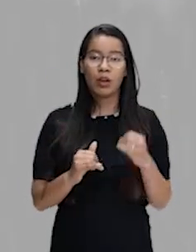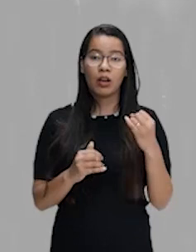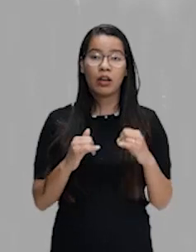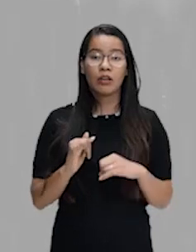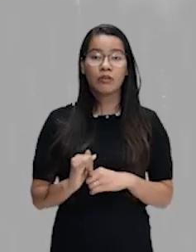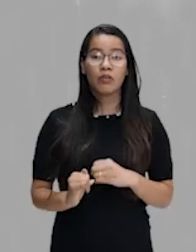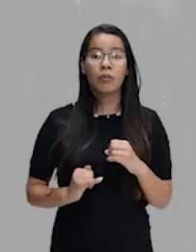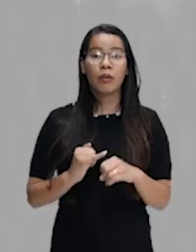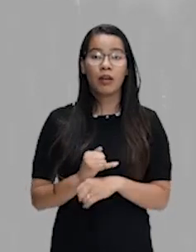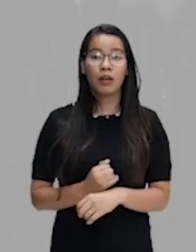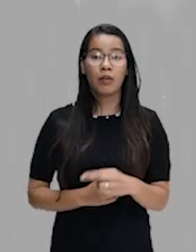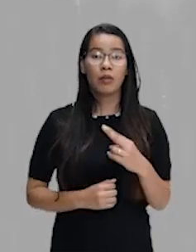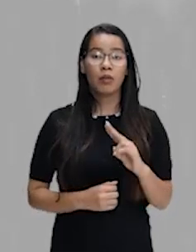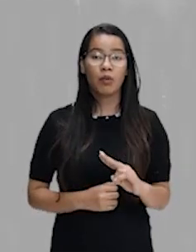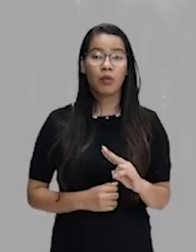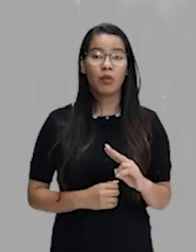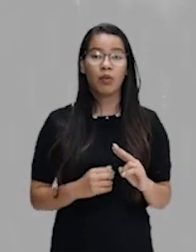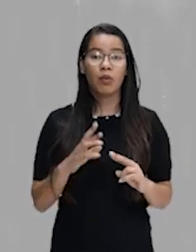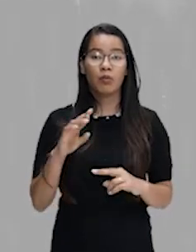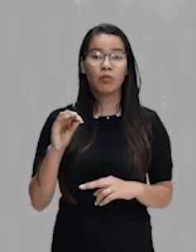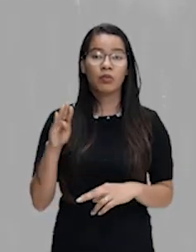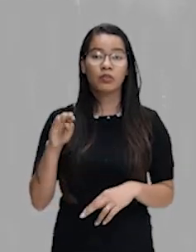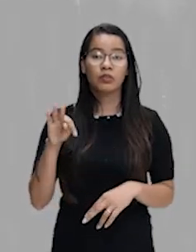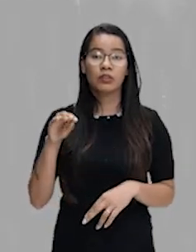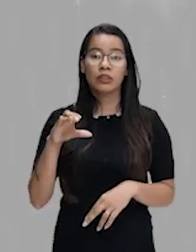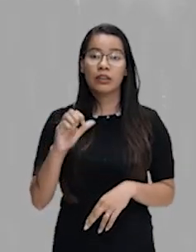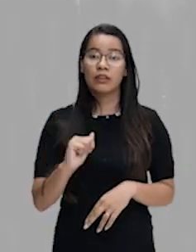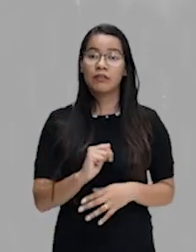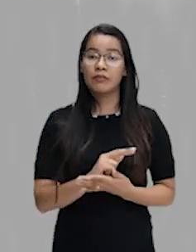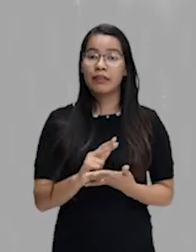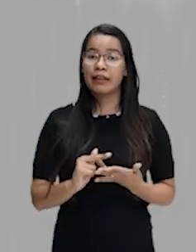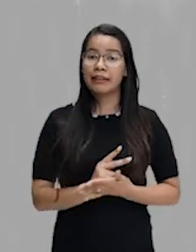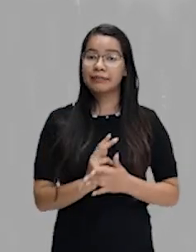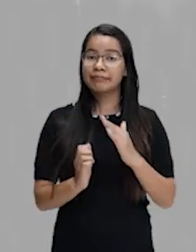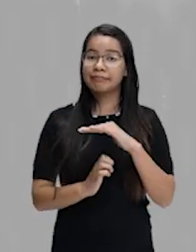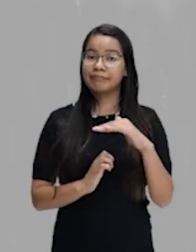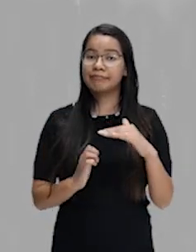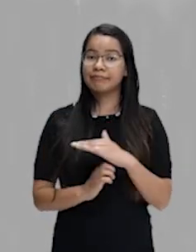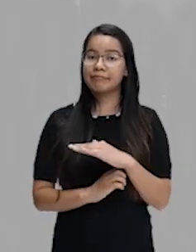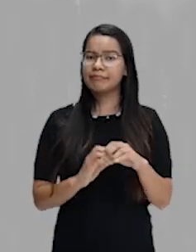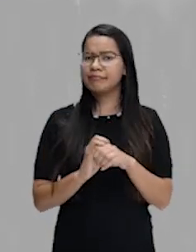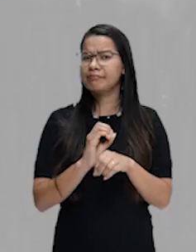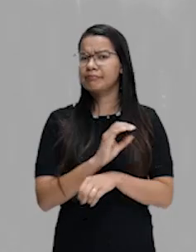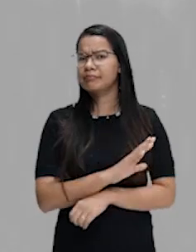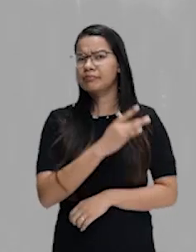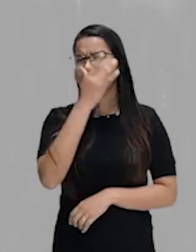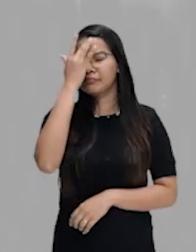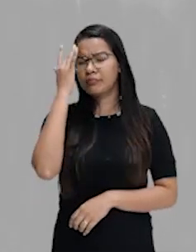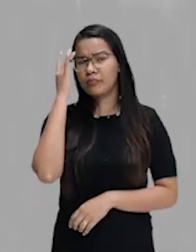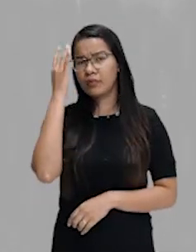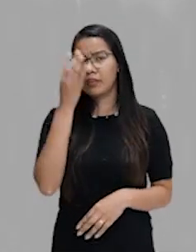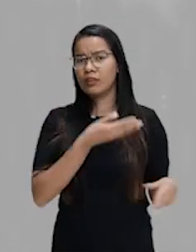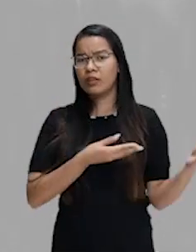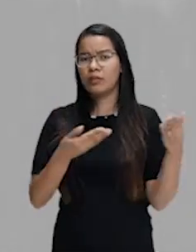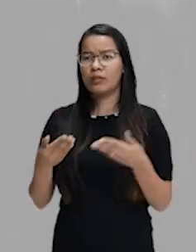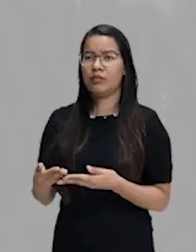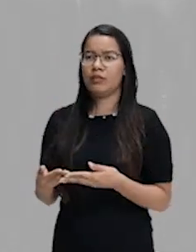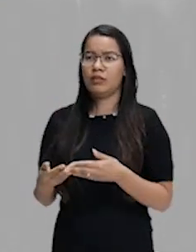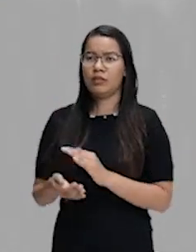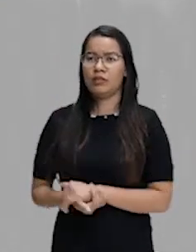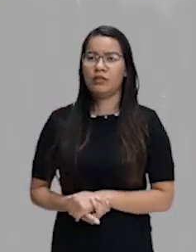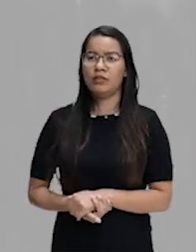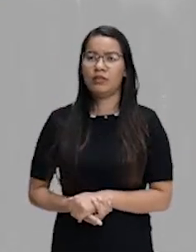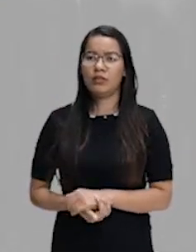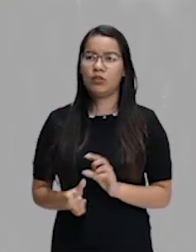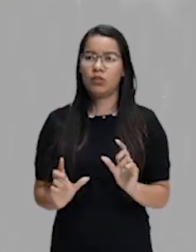se desenvolver mais, muitas empresas demitiram funcionários e para executar suas tarefas contrataram não, né?